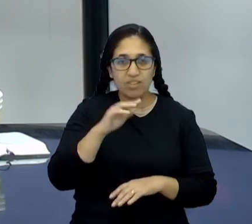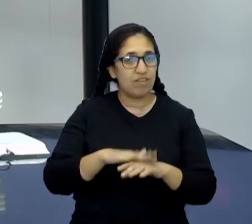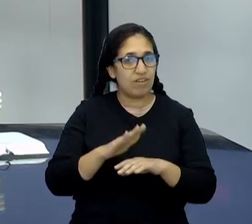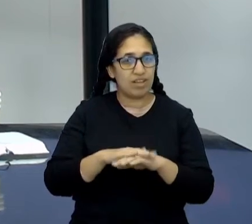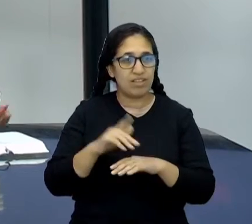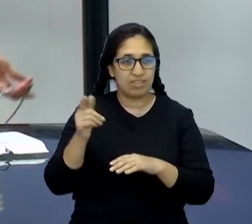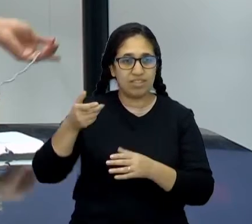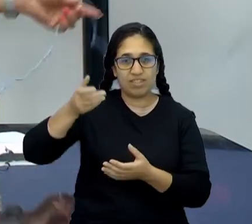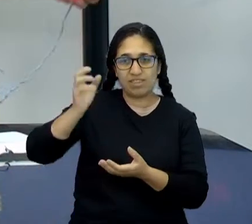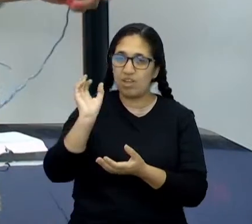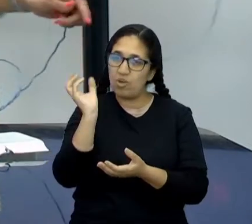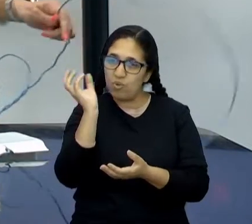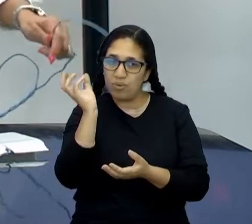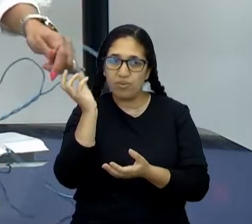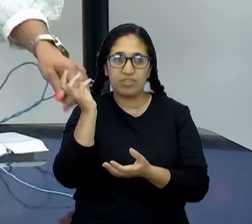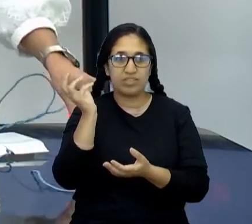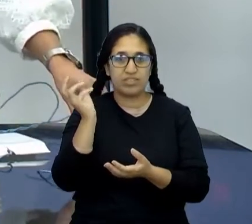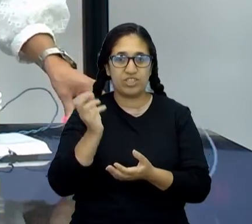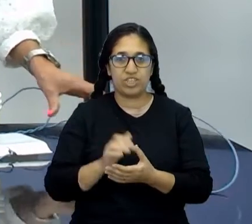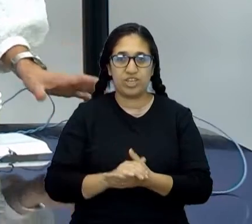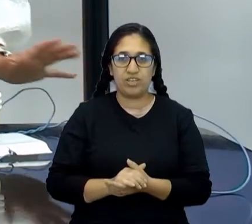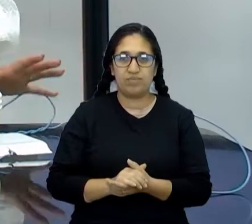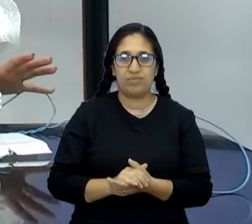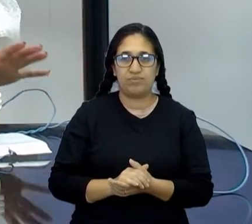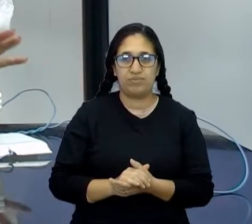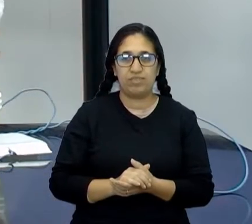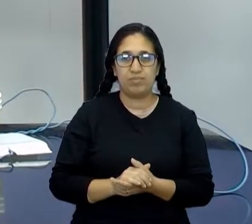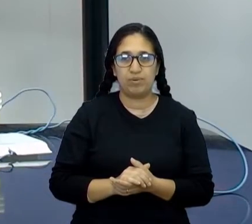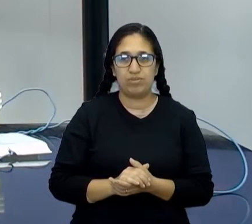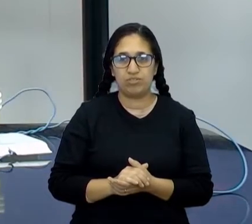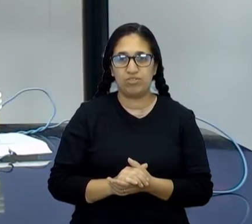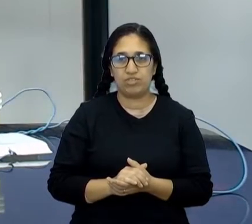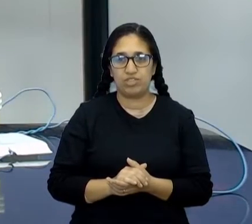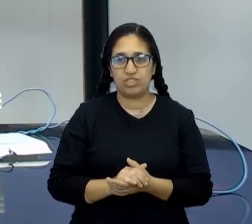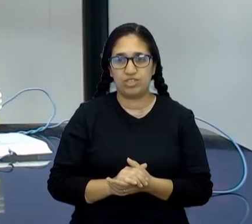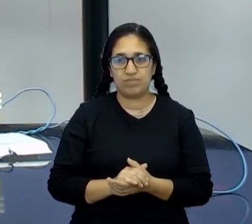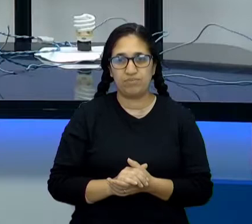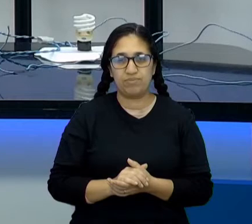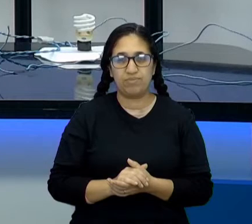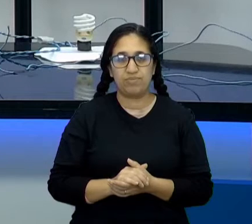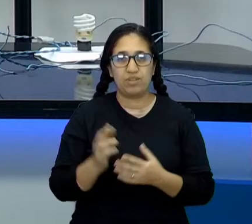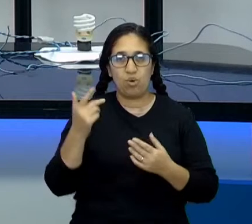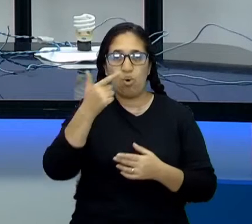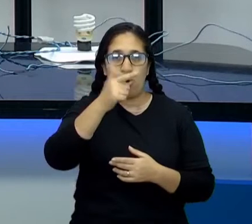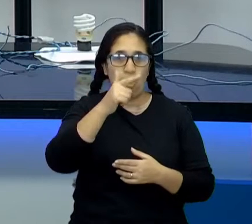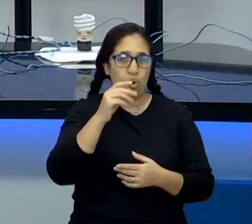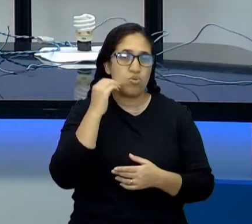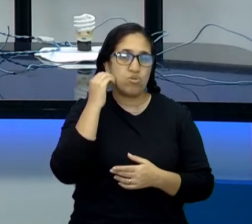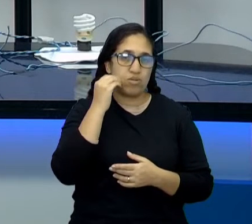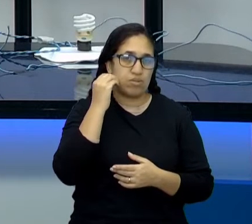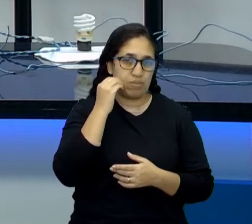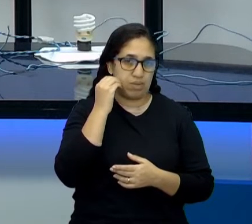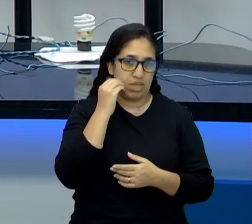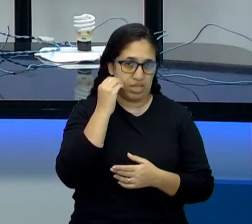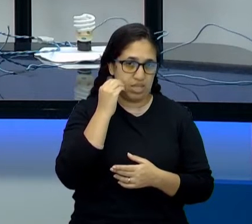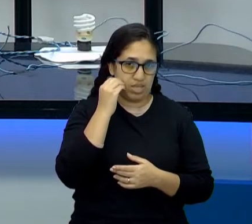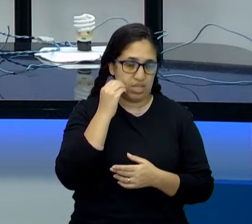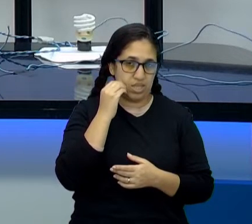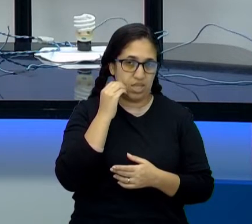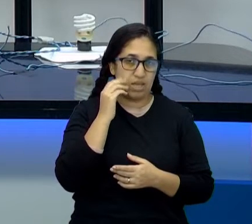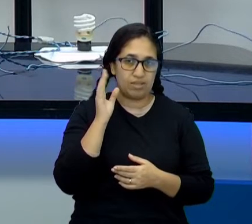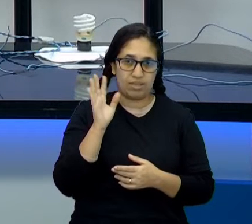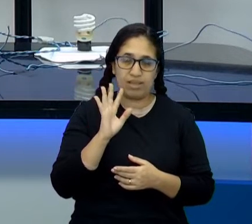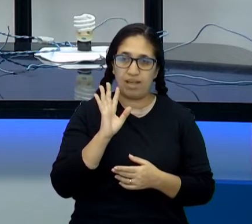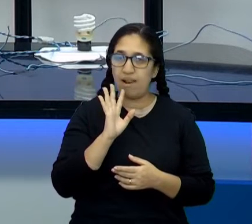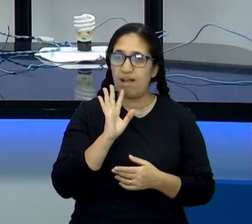uma lâmpadazinha, uma pilha, né? E um fio menor, beleza? Agora, outro experimento, que é outra coisa que a gente tem que lembrar, vamos olhar